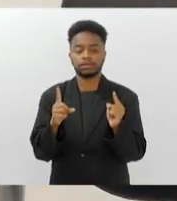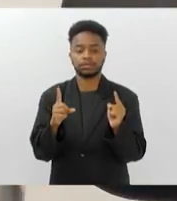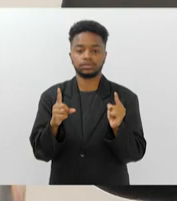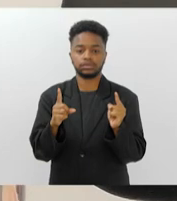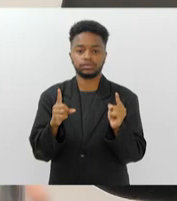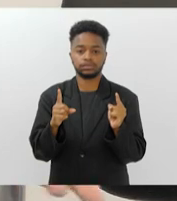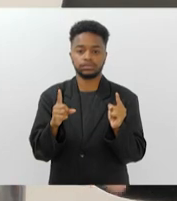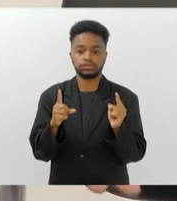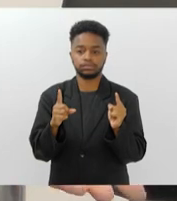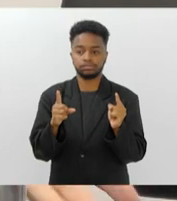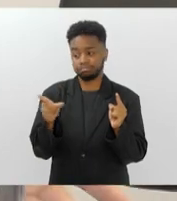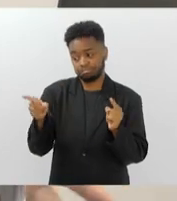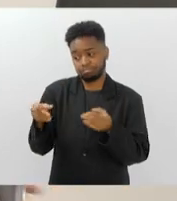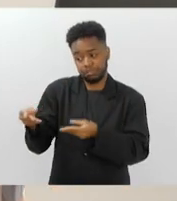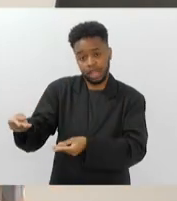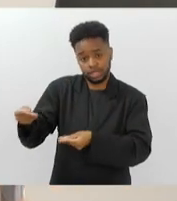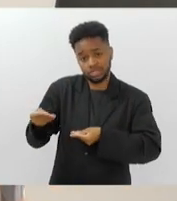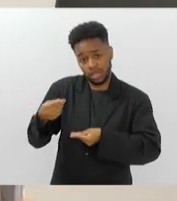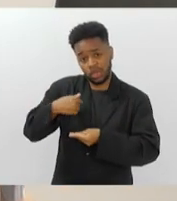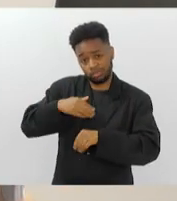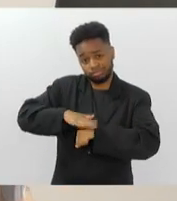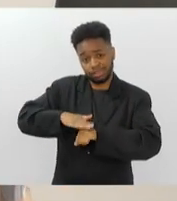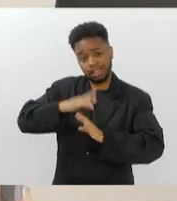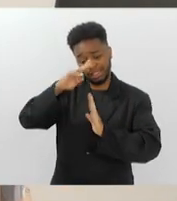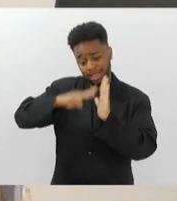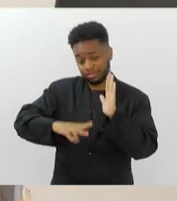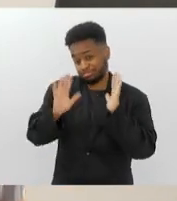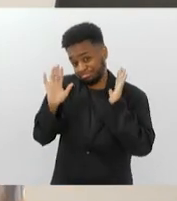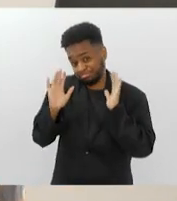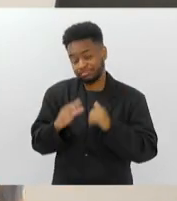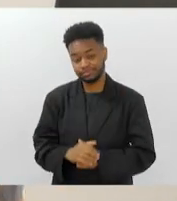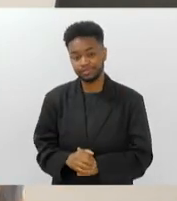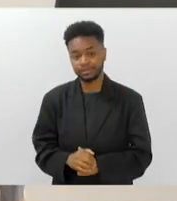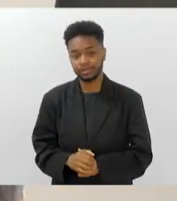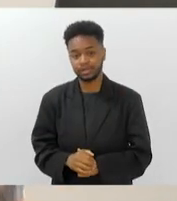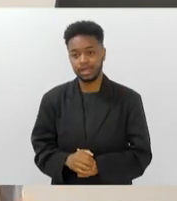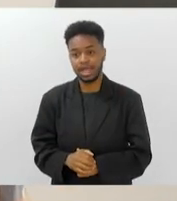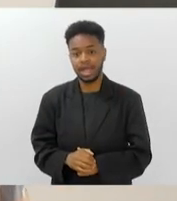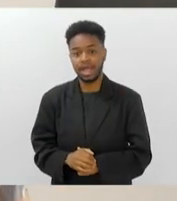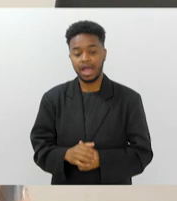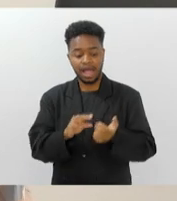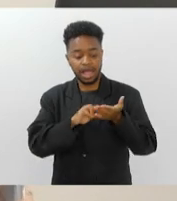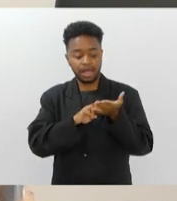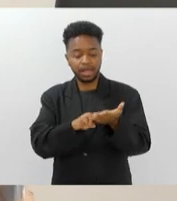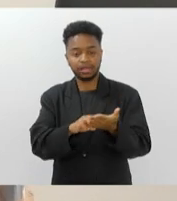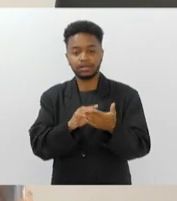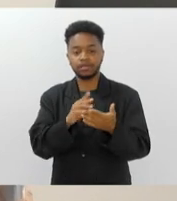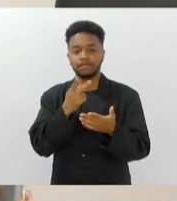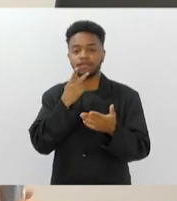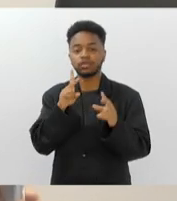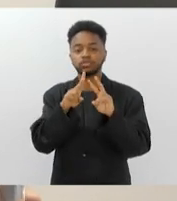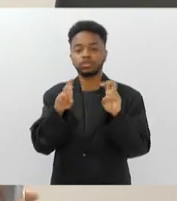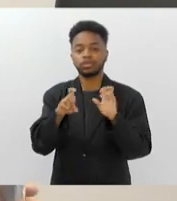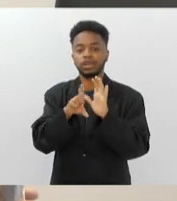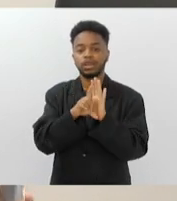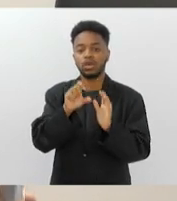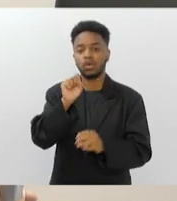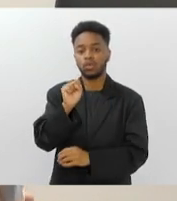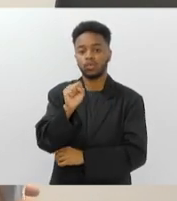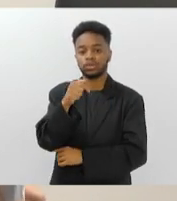eu a recebi eu tô lendo quando a carta fala na lei 8746